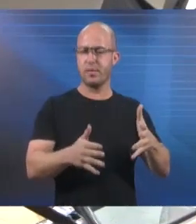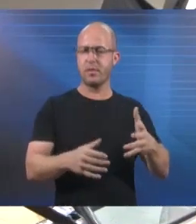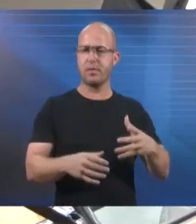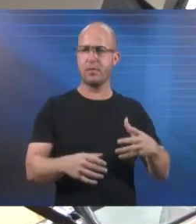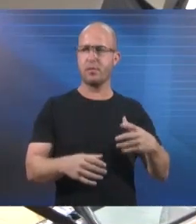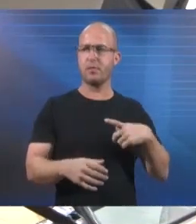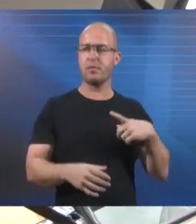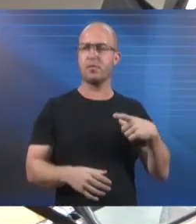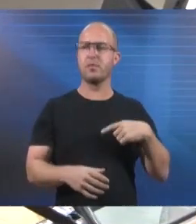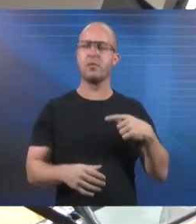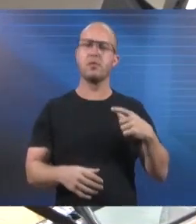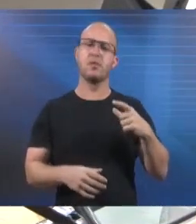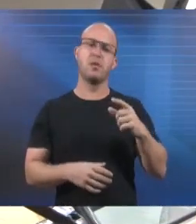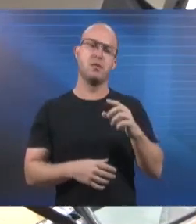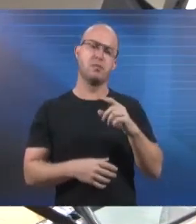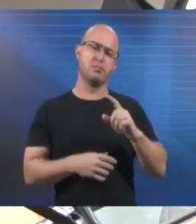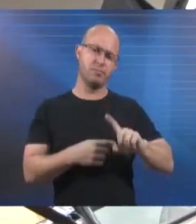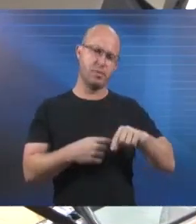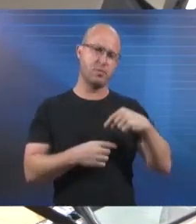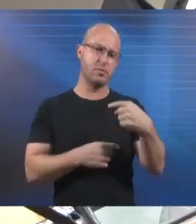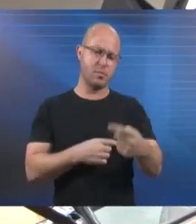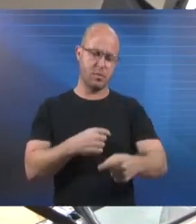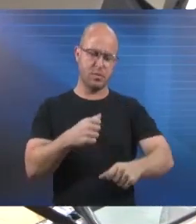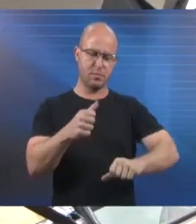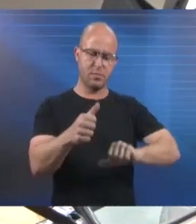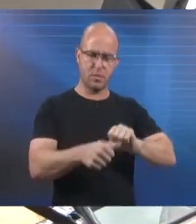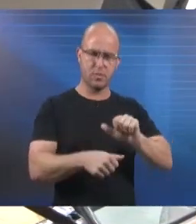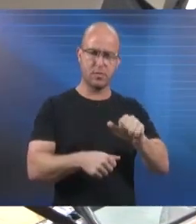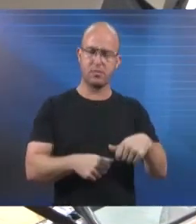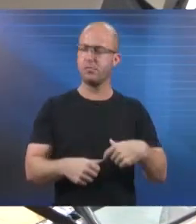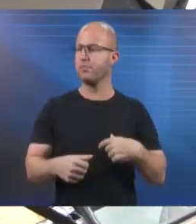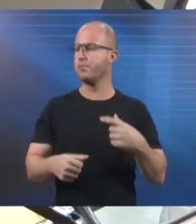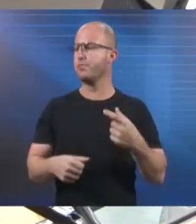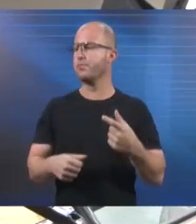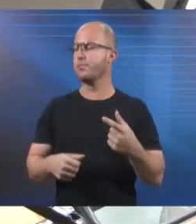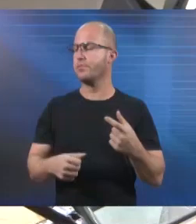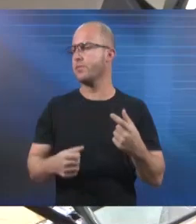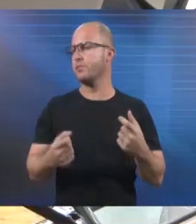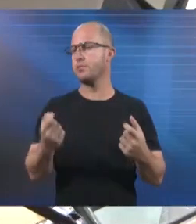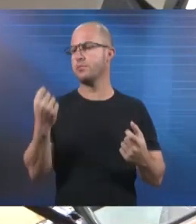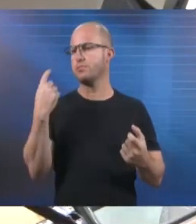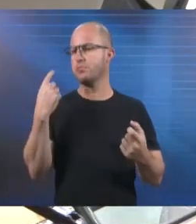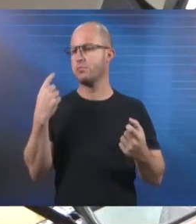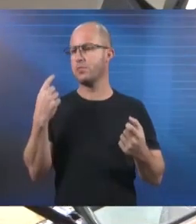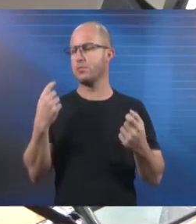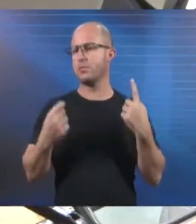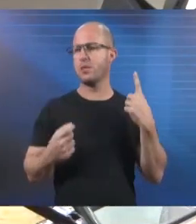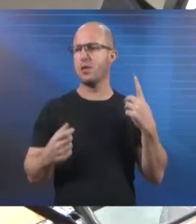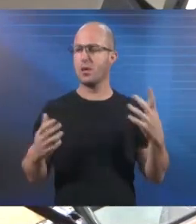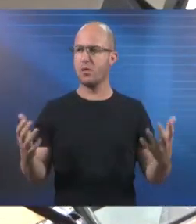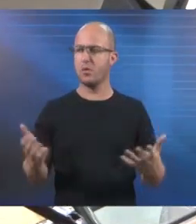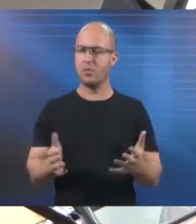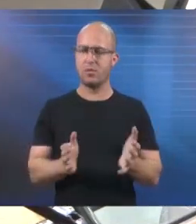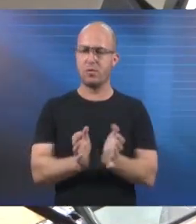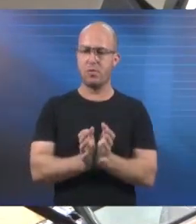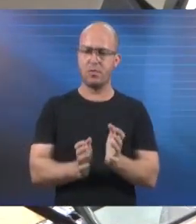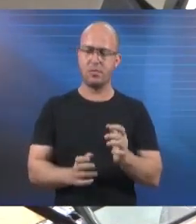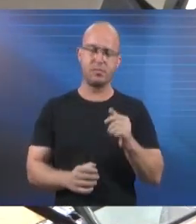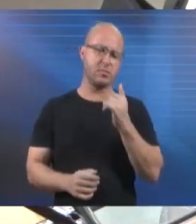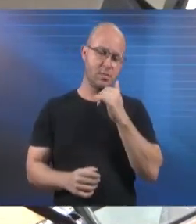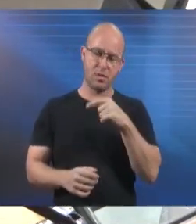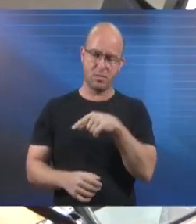protelou postergou fez pouco caso disso e agora quer colocar a culpa no órgão